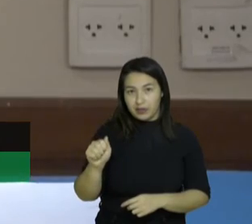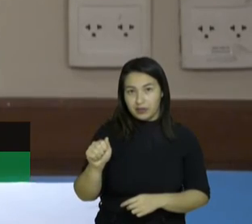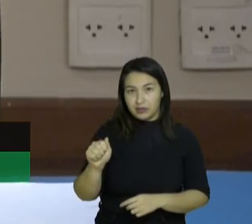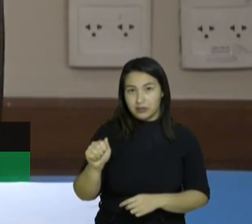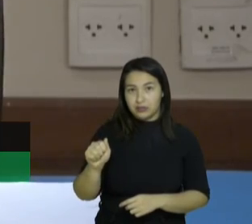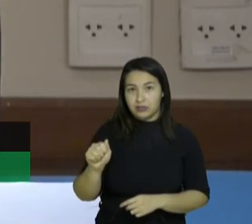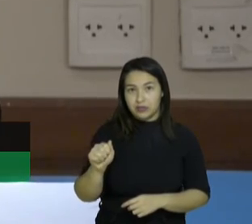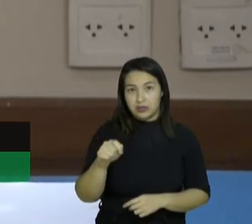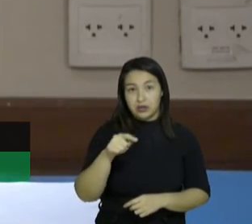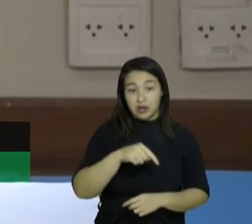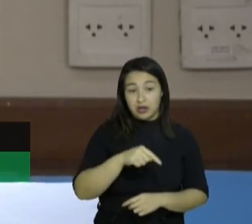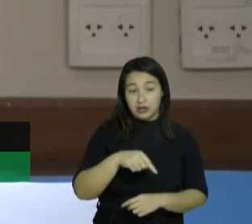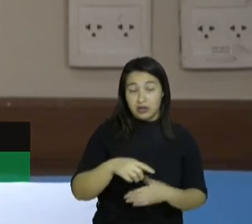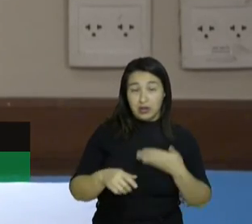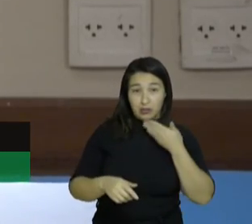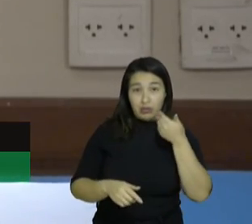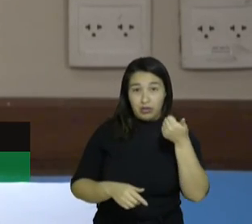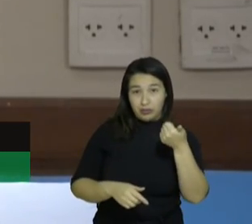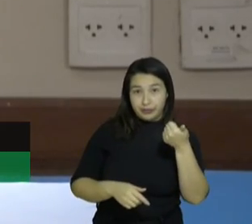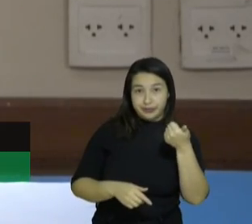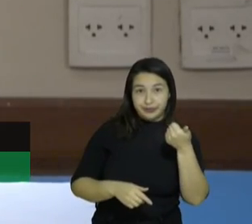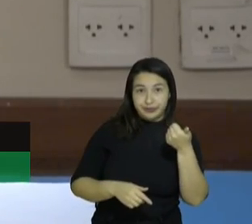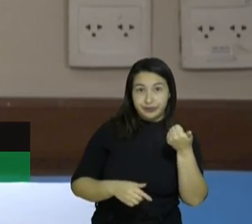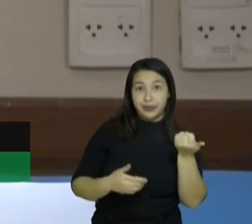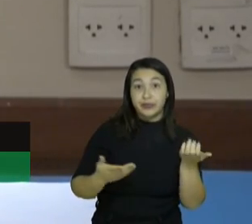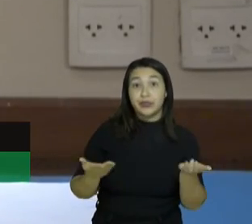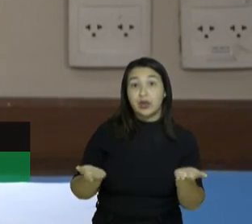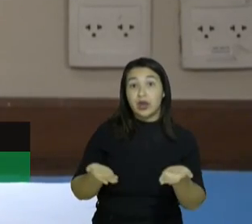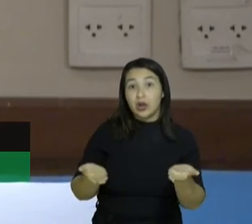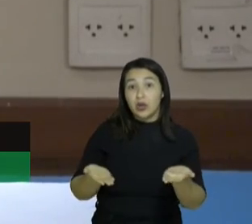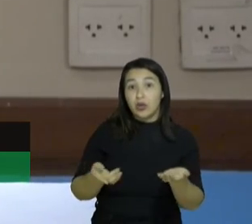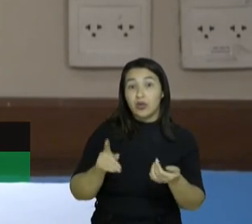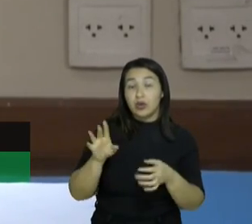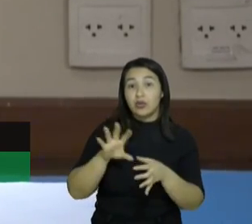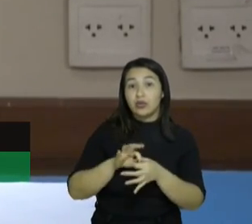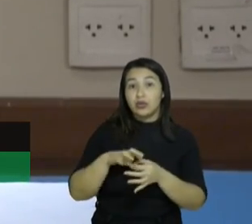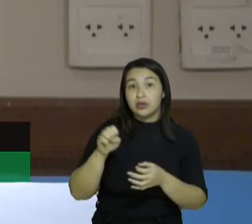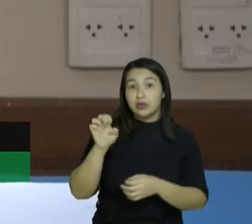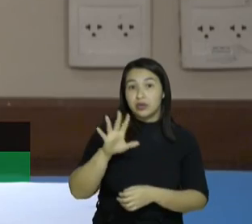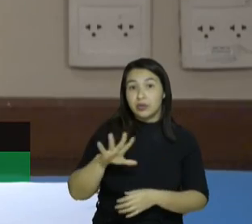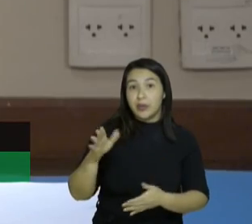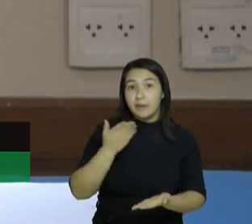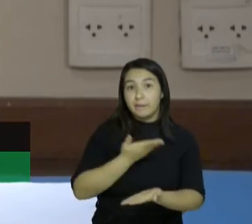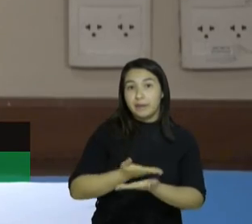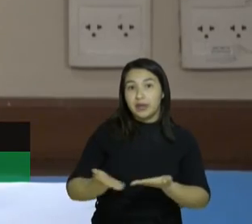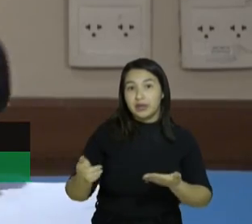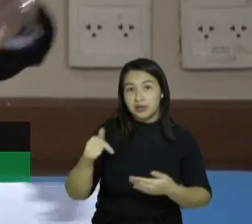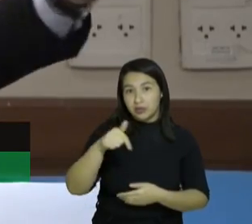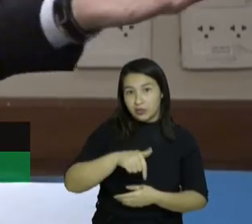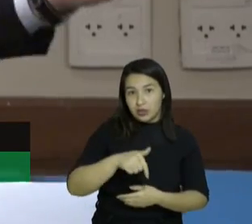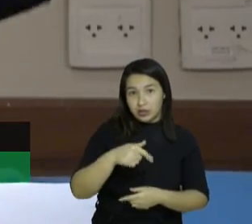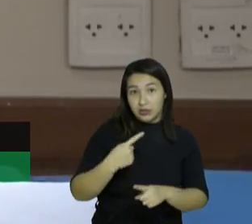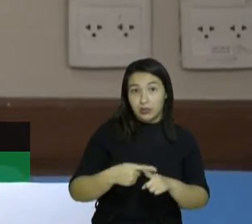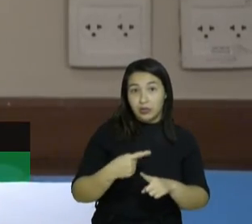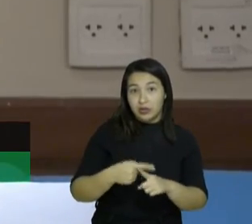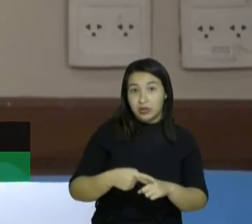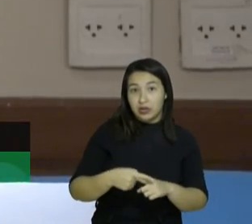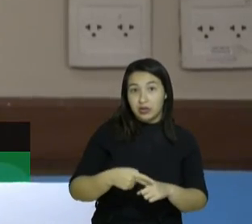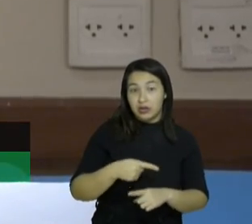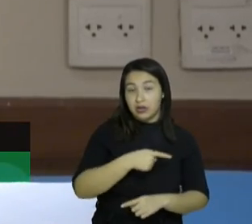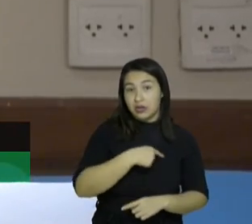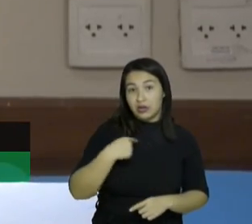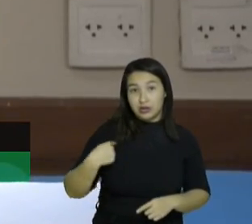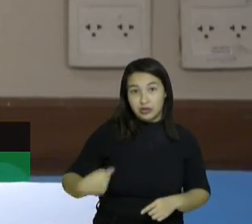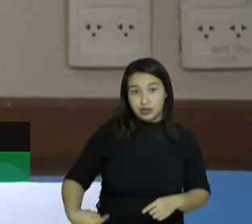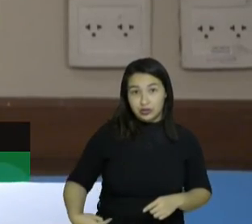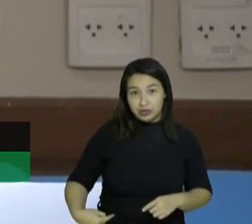e América do Sul era uma opção melhor e agora de fato a união europeia perdeu bastante espaço no mérica sul e no Brasil uma vez que a China engoliu todo o mundo